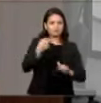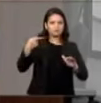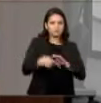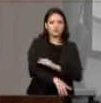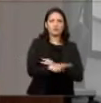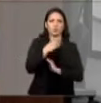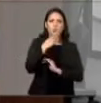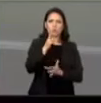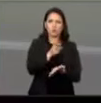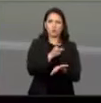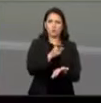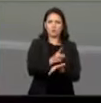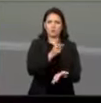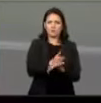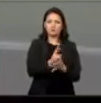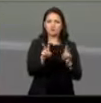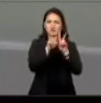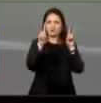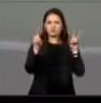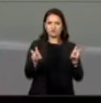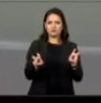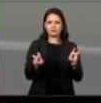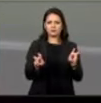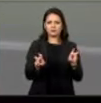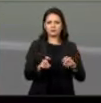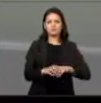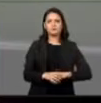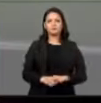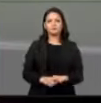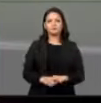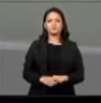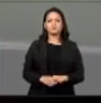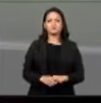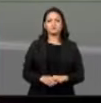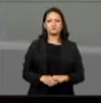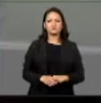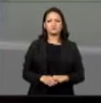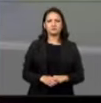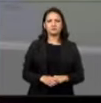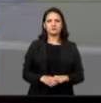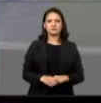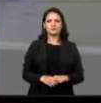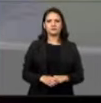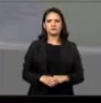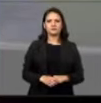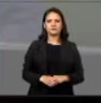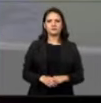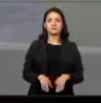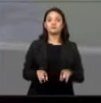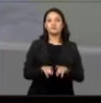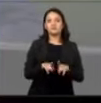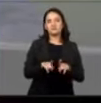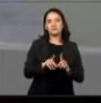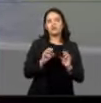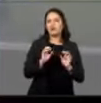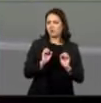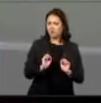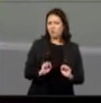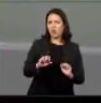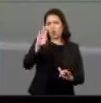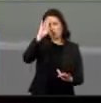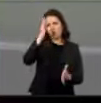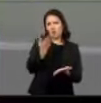a questão que está posta perante o Supremo Tribunal Federal. E, de nossa parte, podem ter certeza que